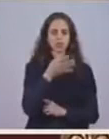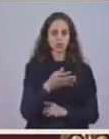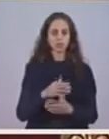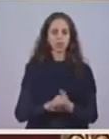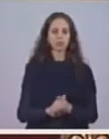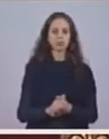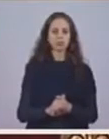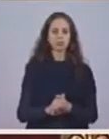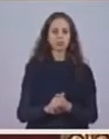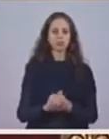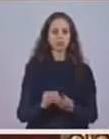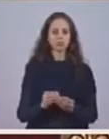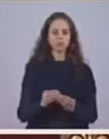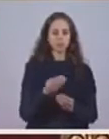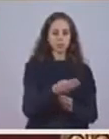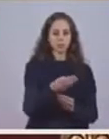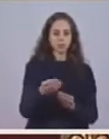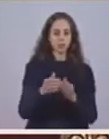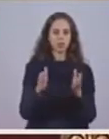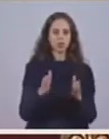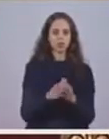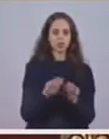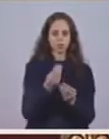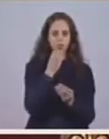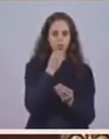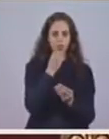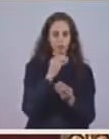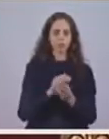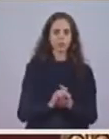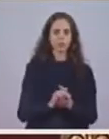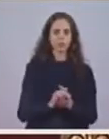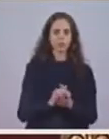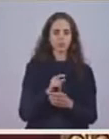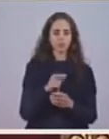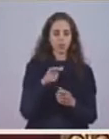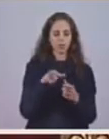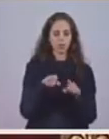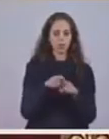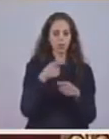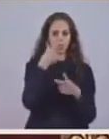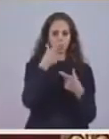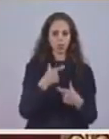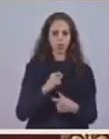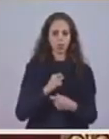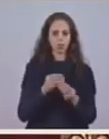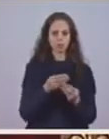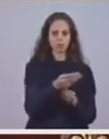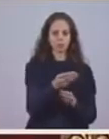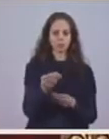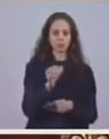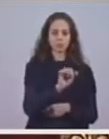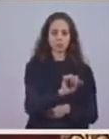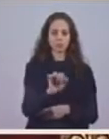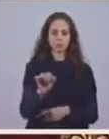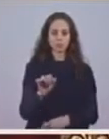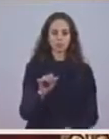dizendo: tomai todos e comei, isto é o meu corpo, que será entregue por